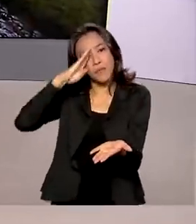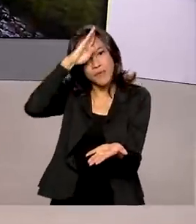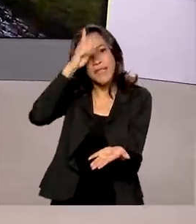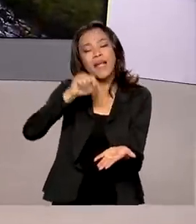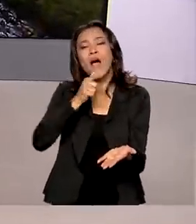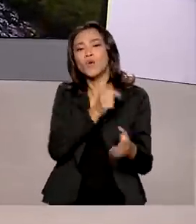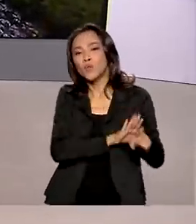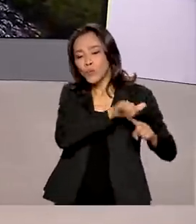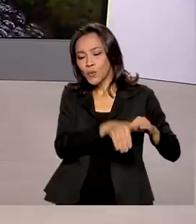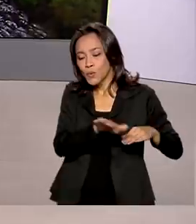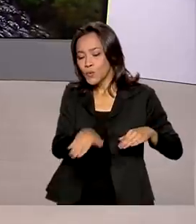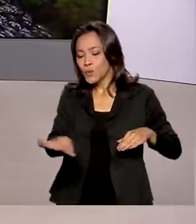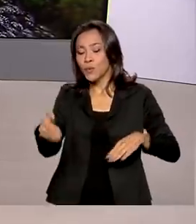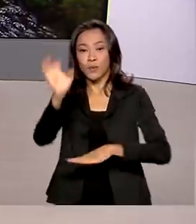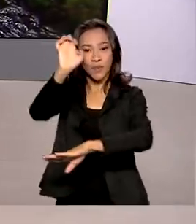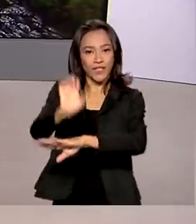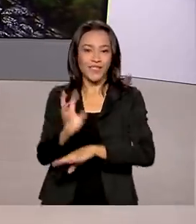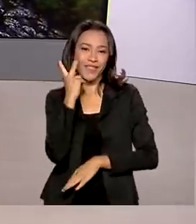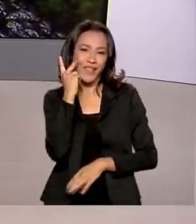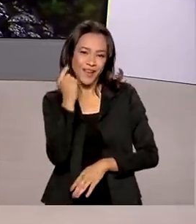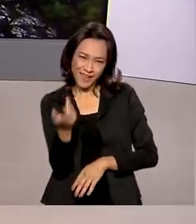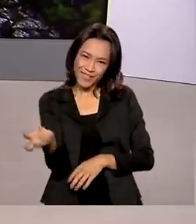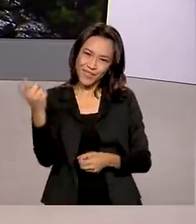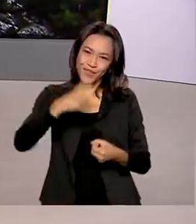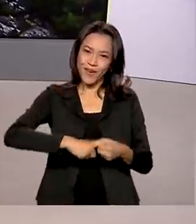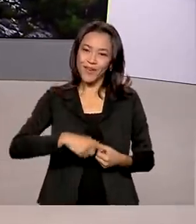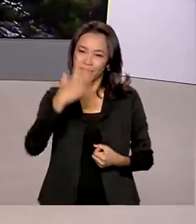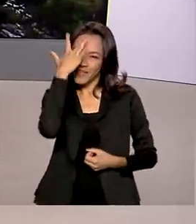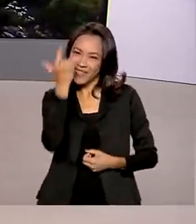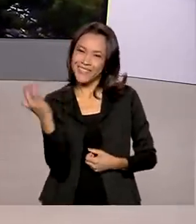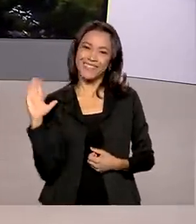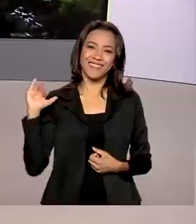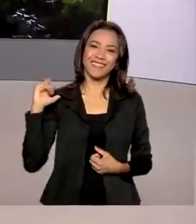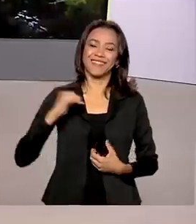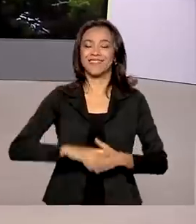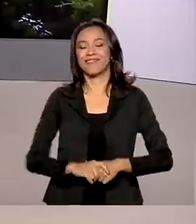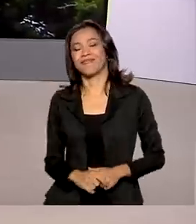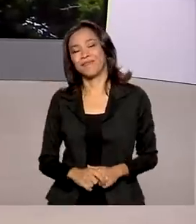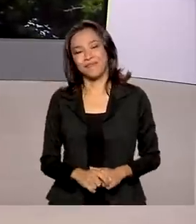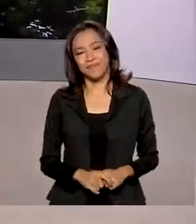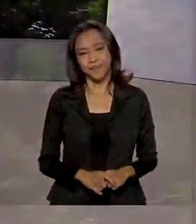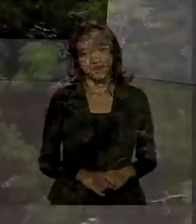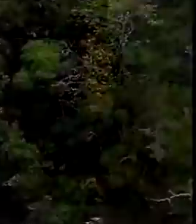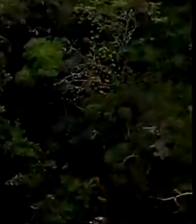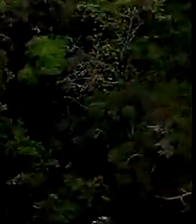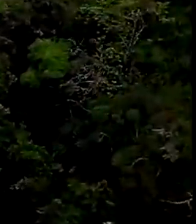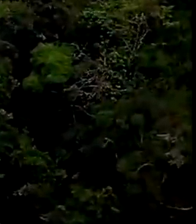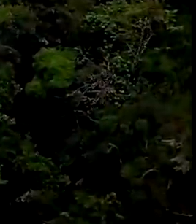das águas direto de Russas no Ceará a gente volta se encontra amanhã às 8:00 sal tchau tchau